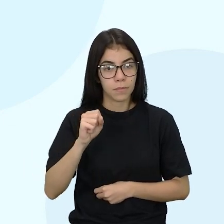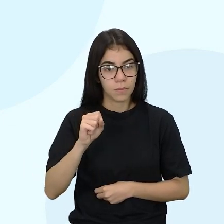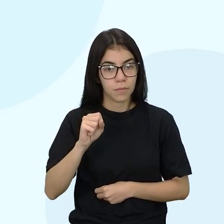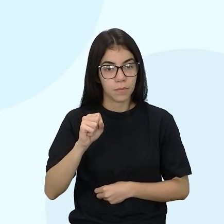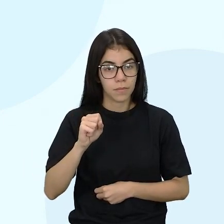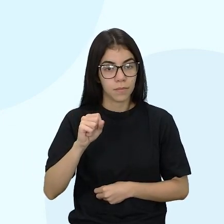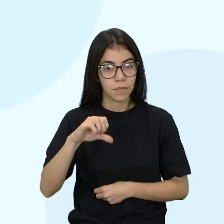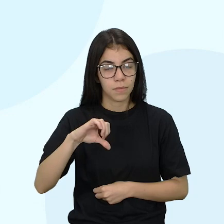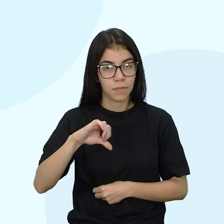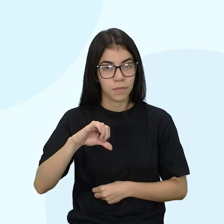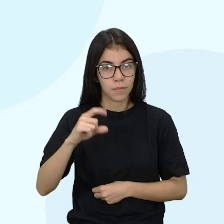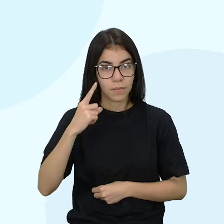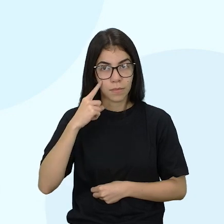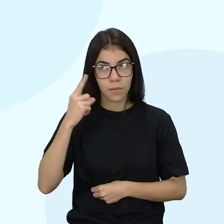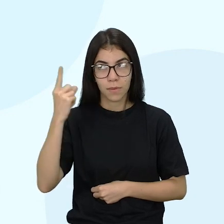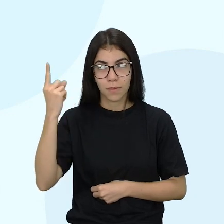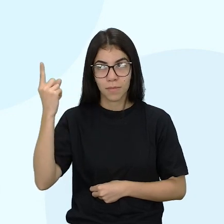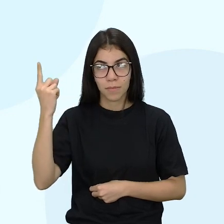ribeirinhos e